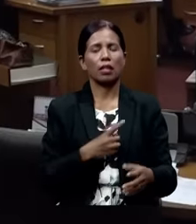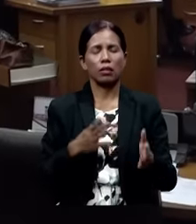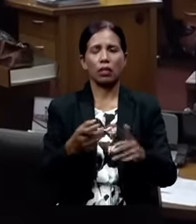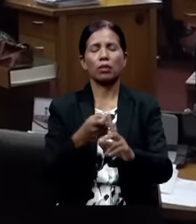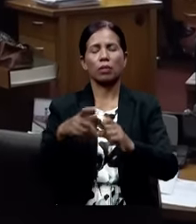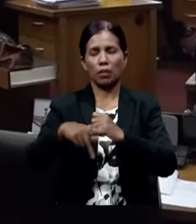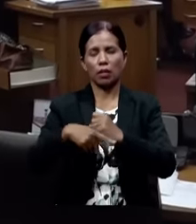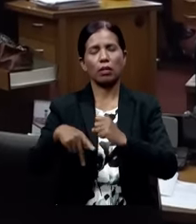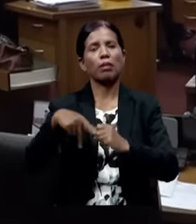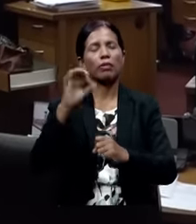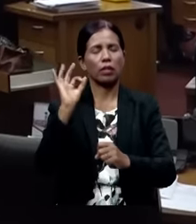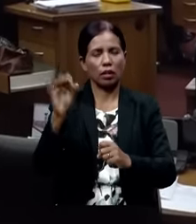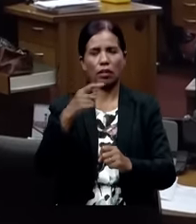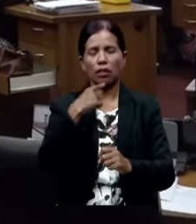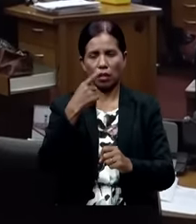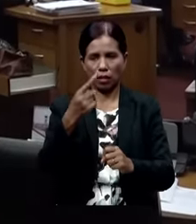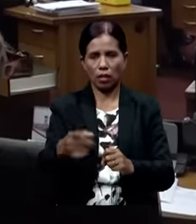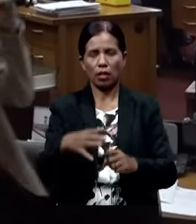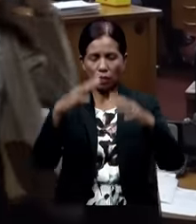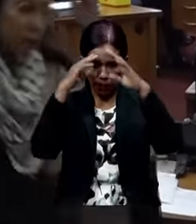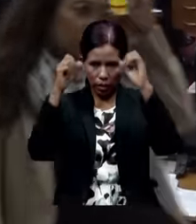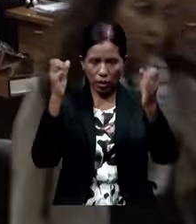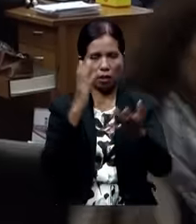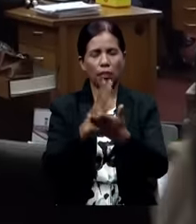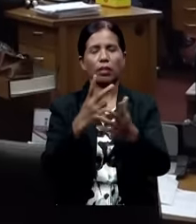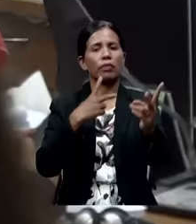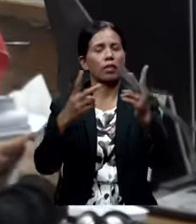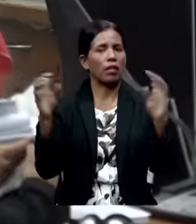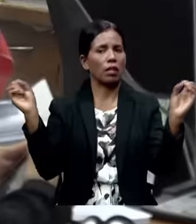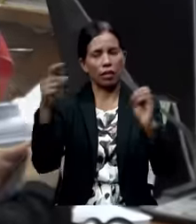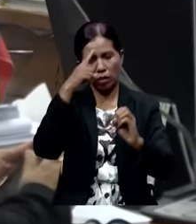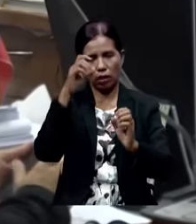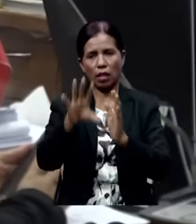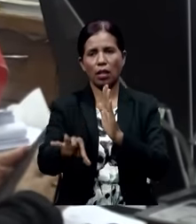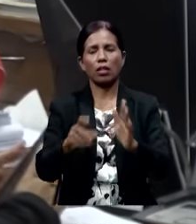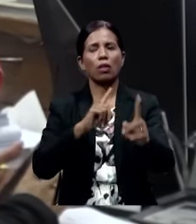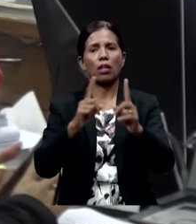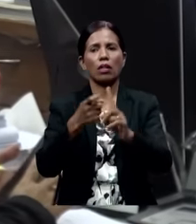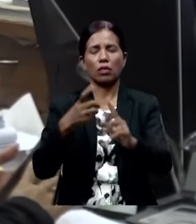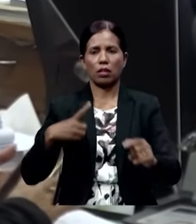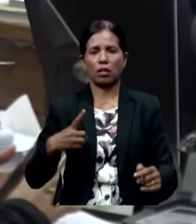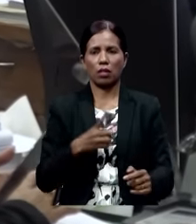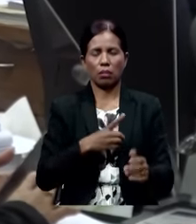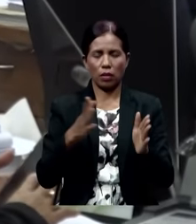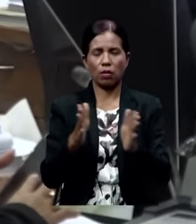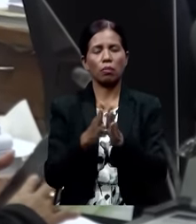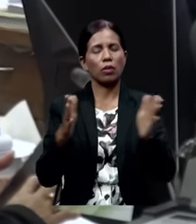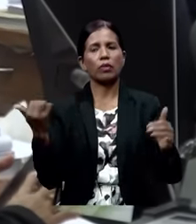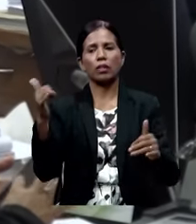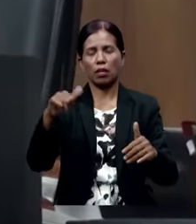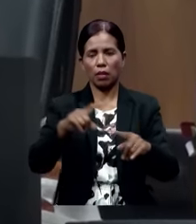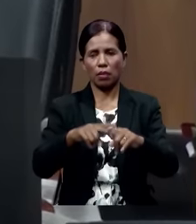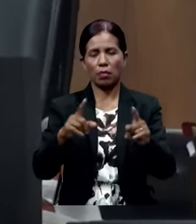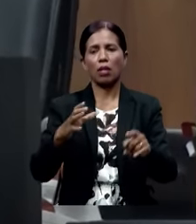Bancara Fratelin, Joaquim dos Santos Chactuir. Presidente cancela a viagem, né? Lá está uma reta crítica, russo deputado oposição Sira, mas bem,